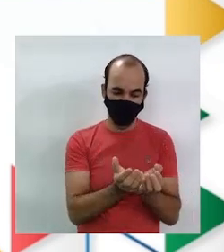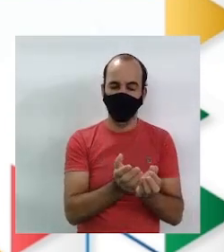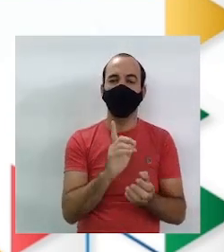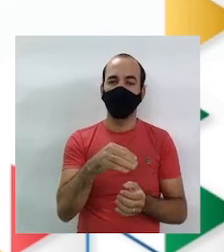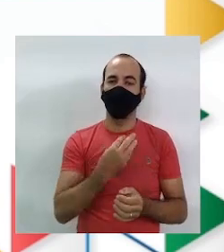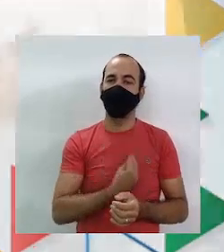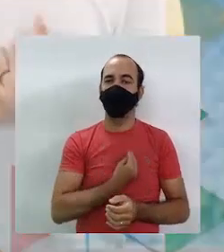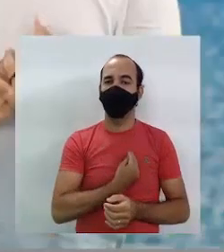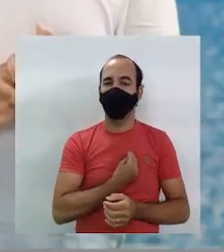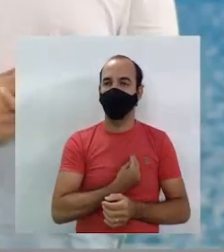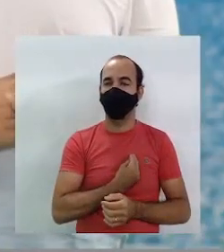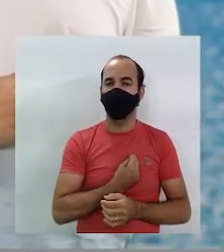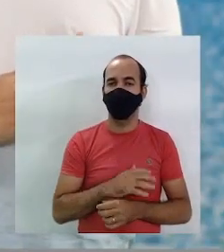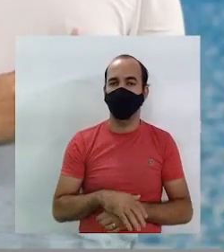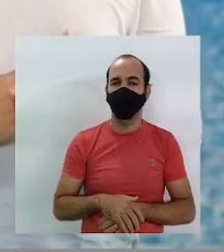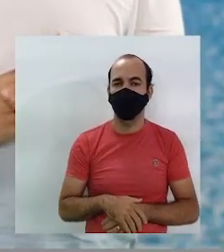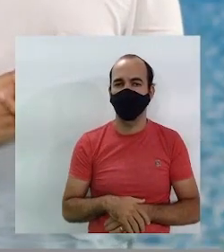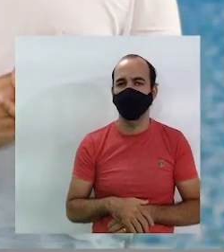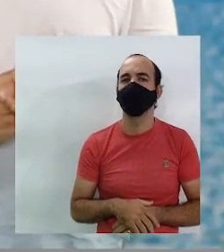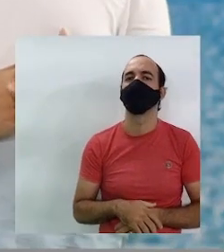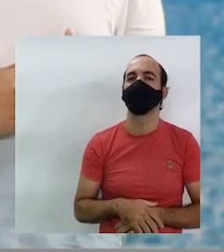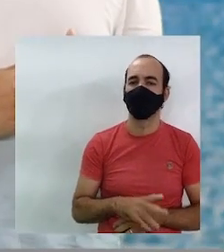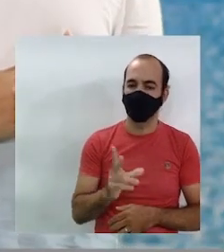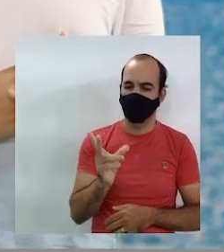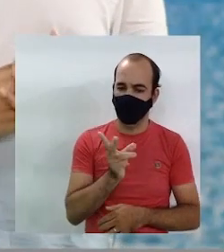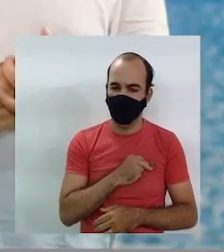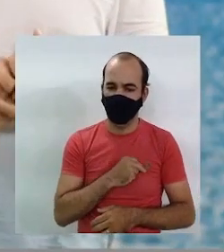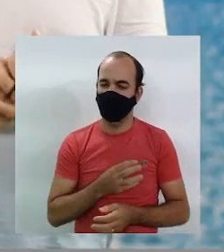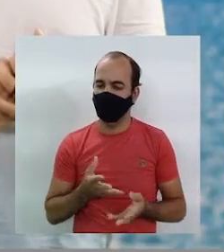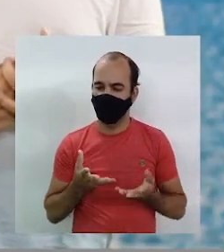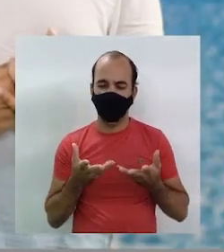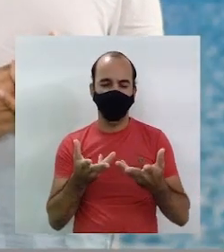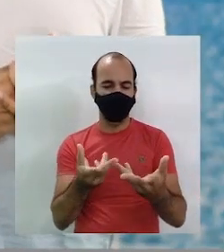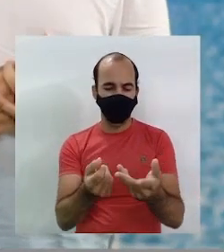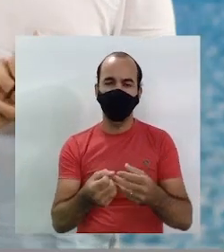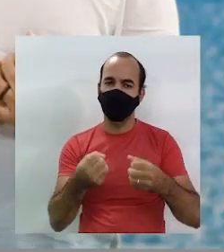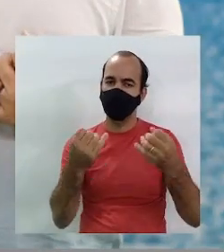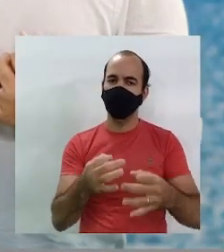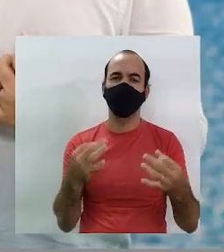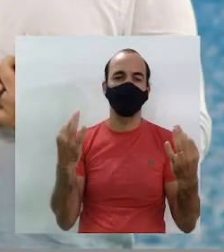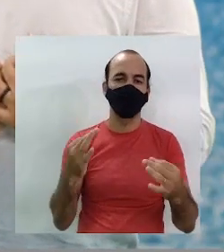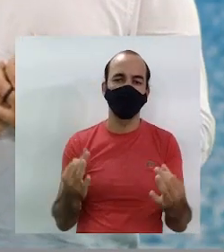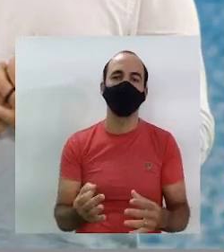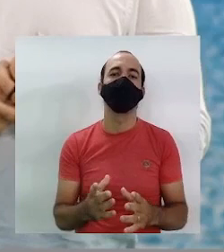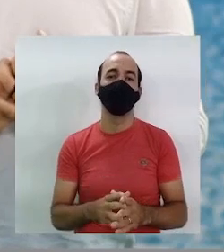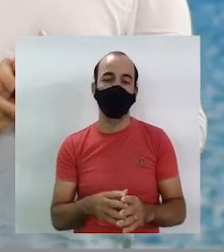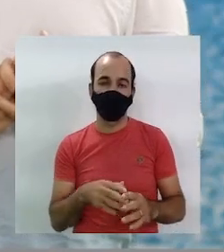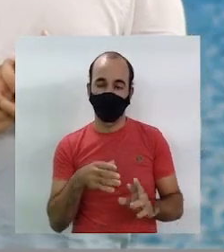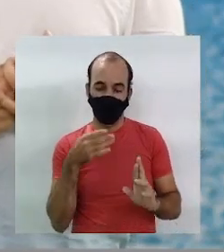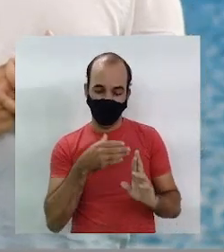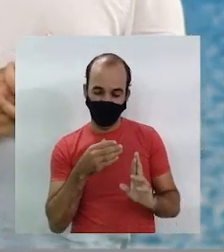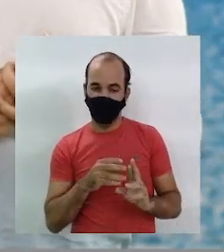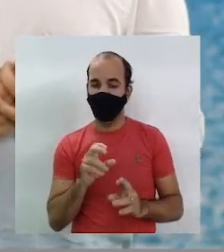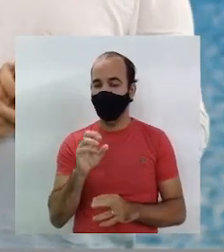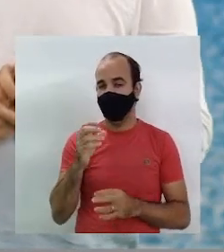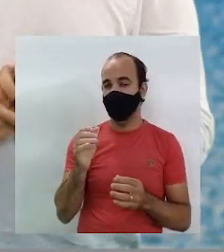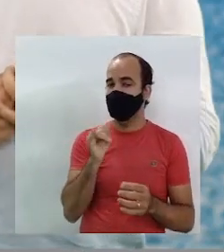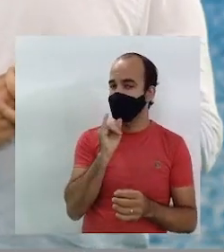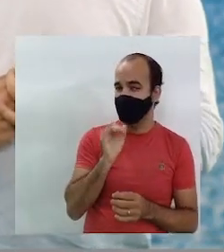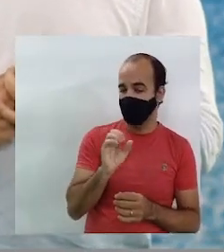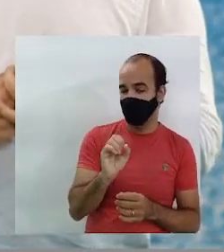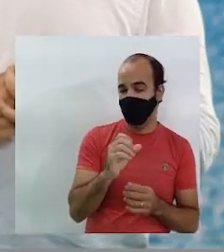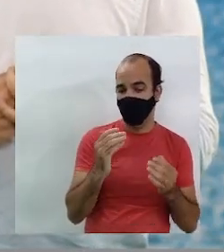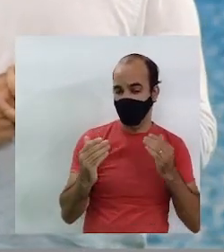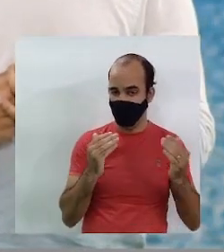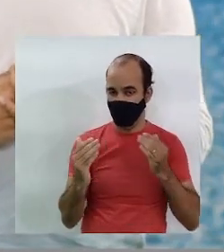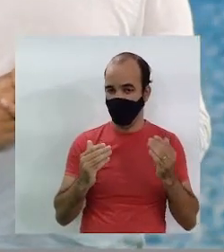sobrevivência. Belas palavras, Francisco Brenan, que justamente ele buscou nesse exemplo, não é isso? A questão do ovo, a questão da